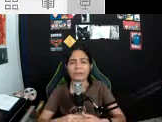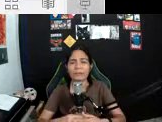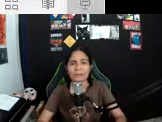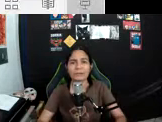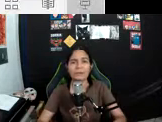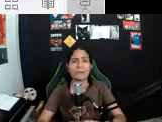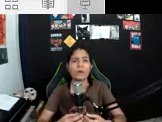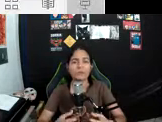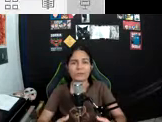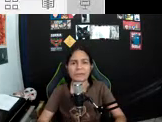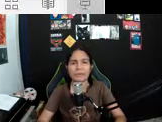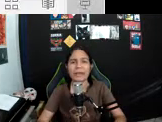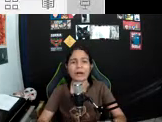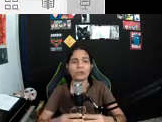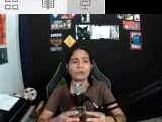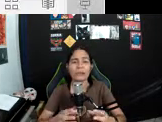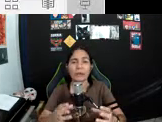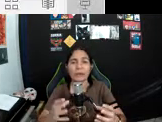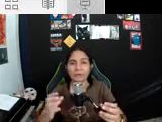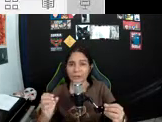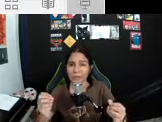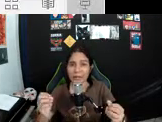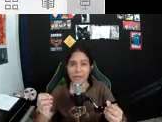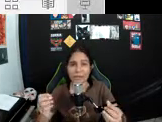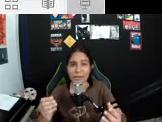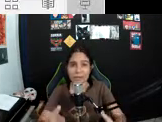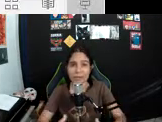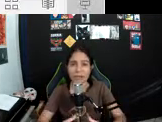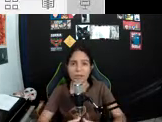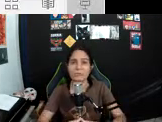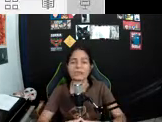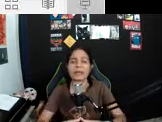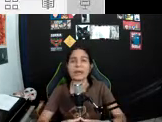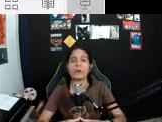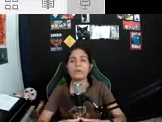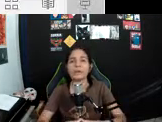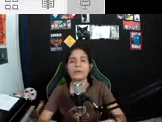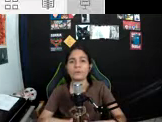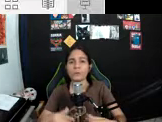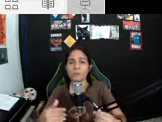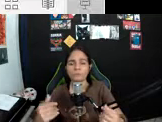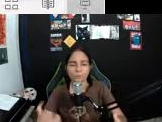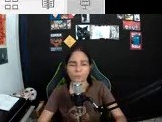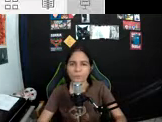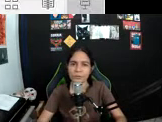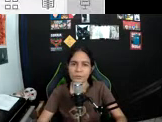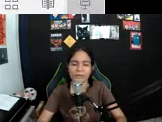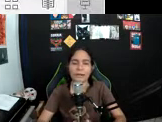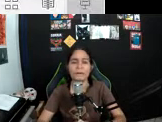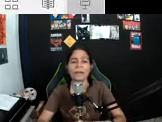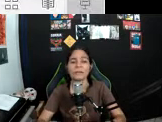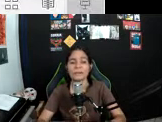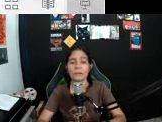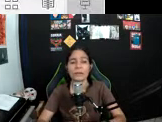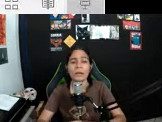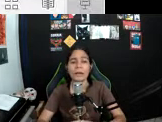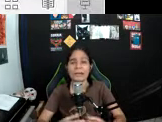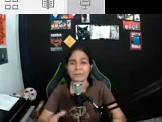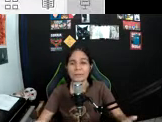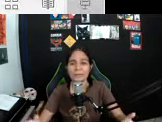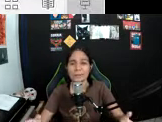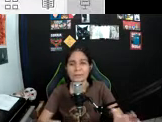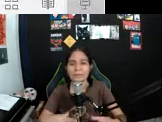trocar mensagens, fotos, áudios, você consegue fazer vídeos, né, ao vivo ou vídeos gravados.